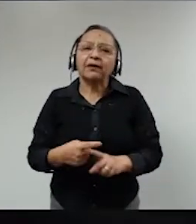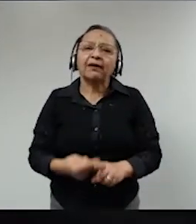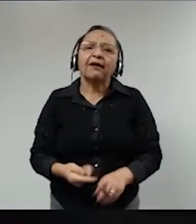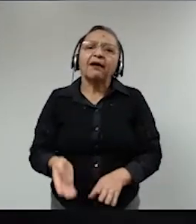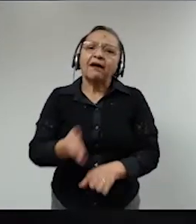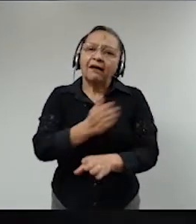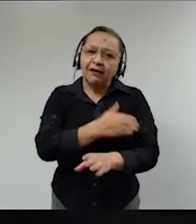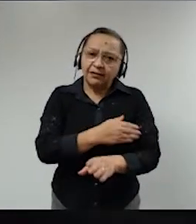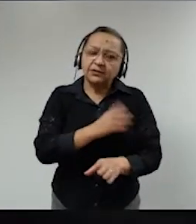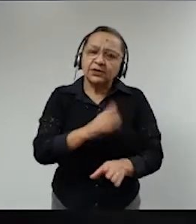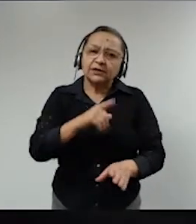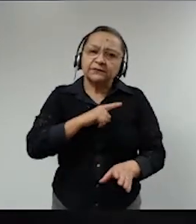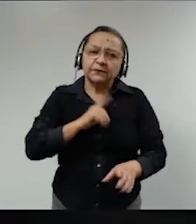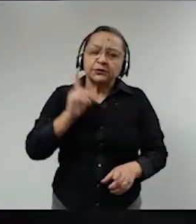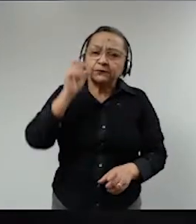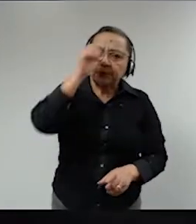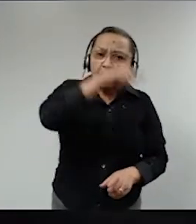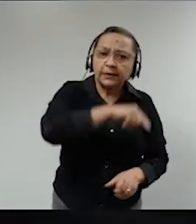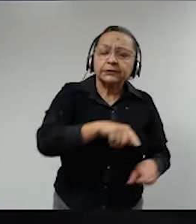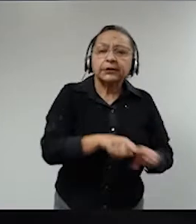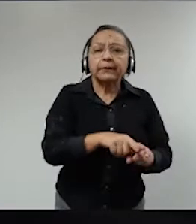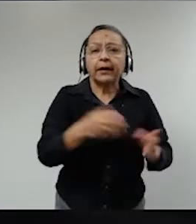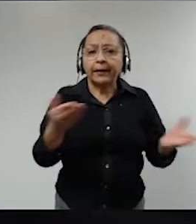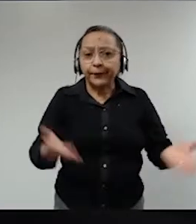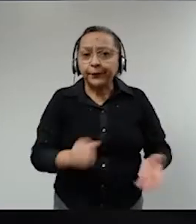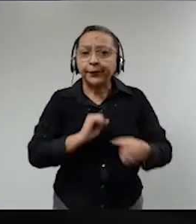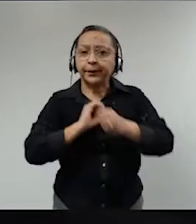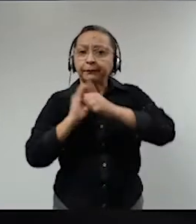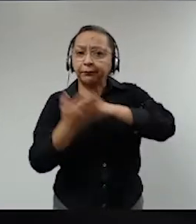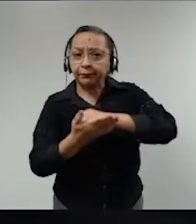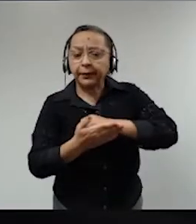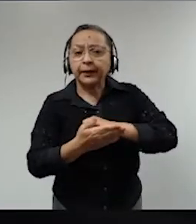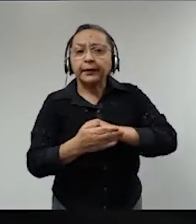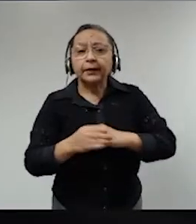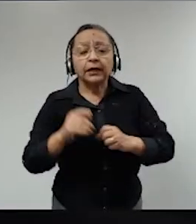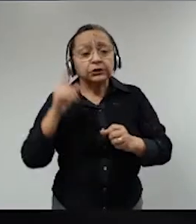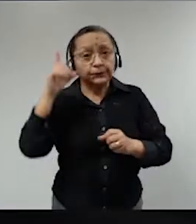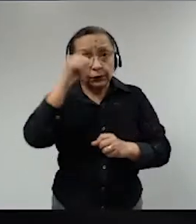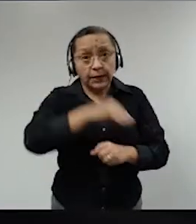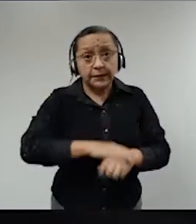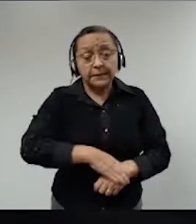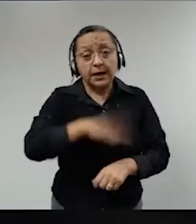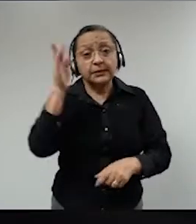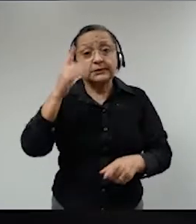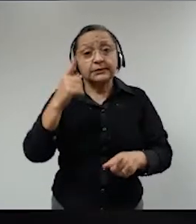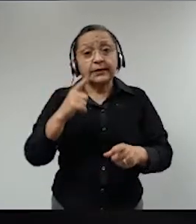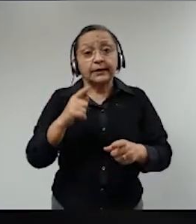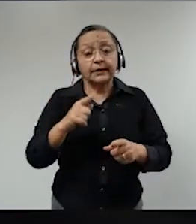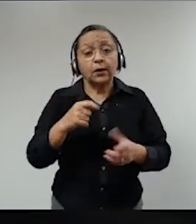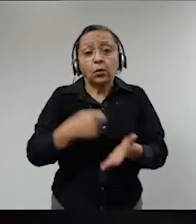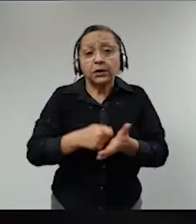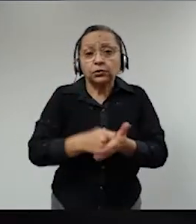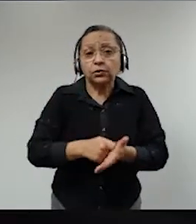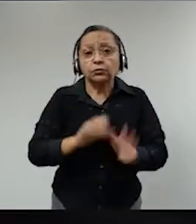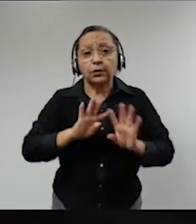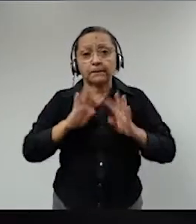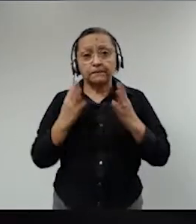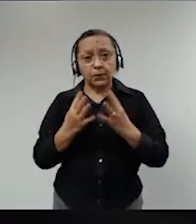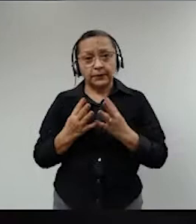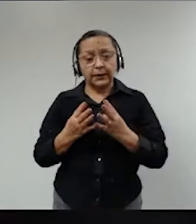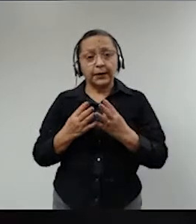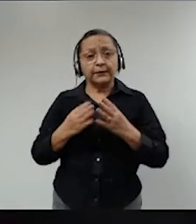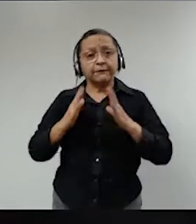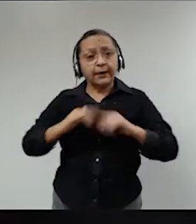em face da necessidade de medidas de isolamento social. Aliás, pelo contrário, a produtividade ela até aumentou em